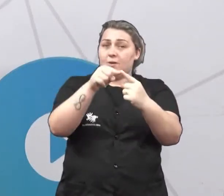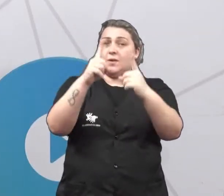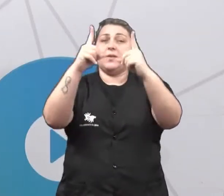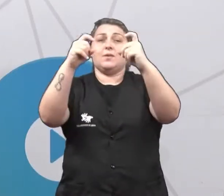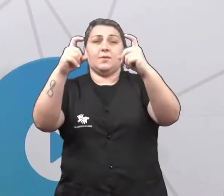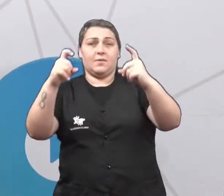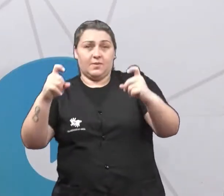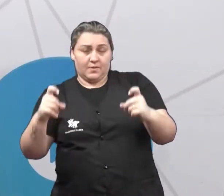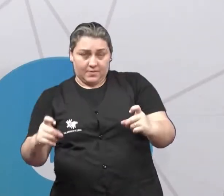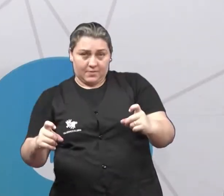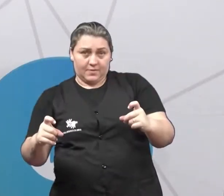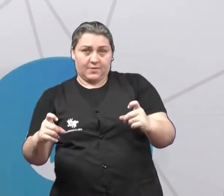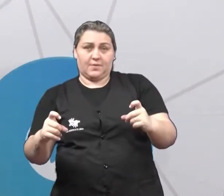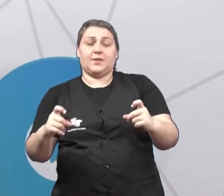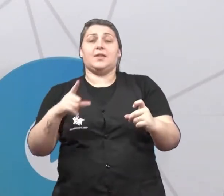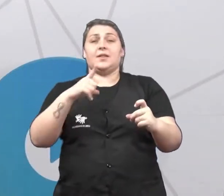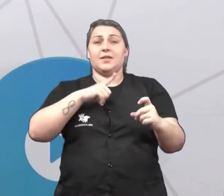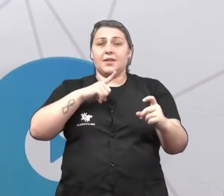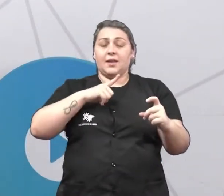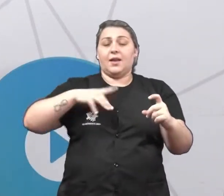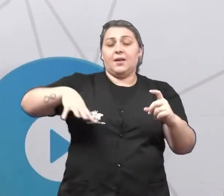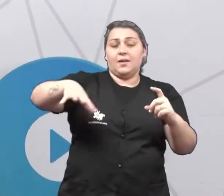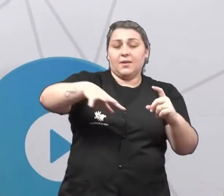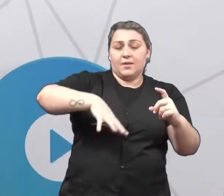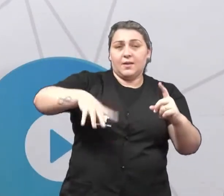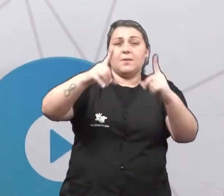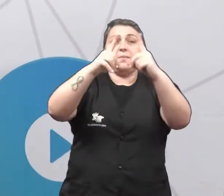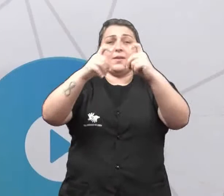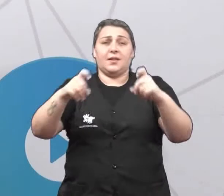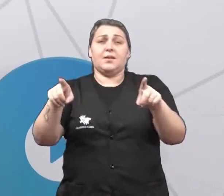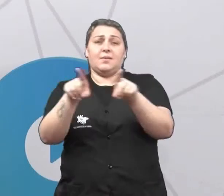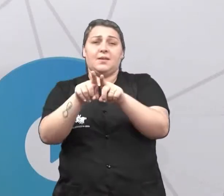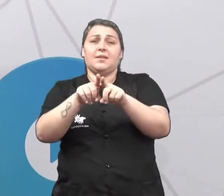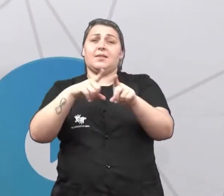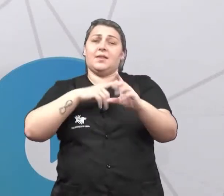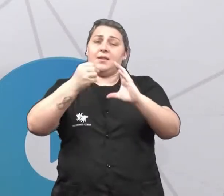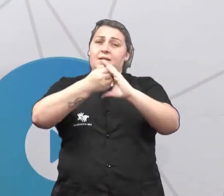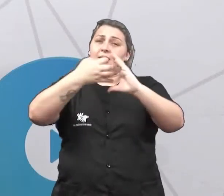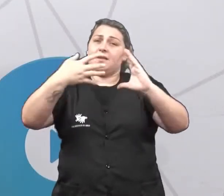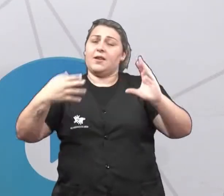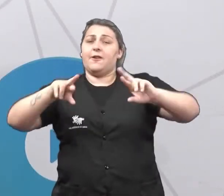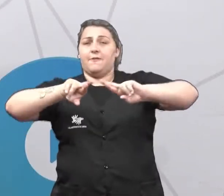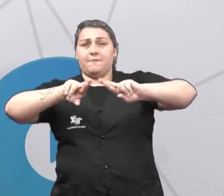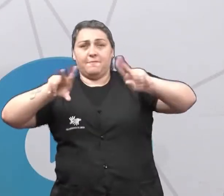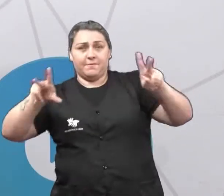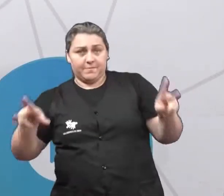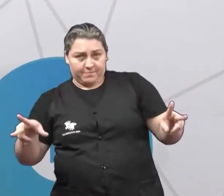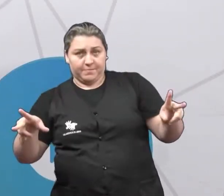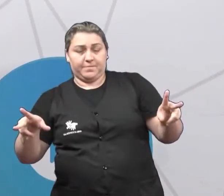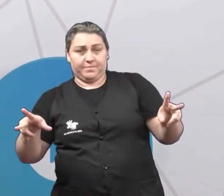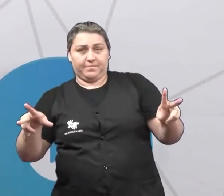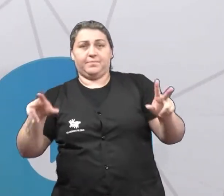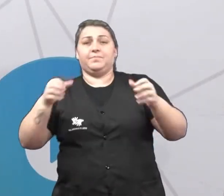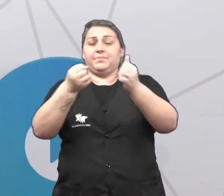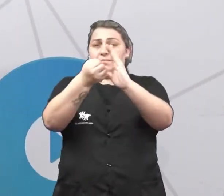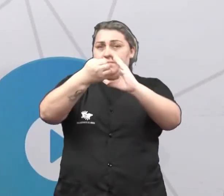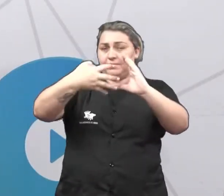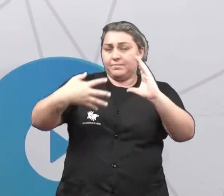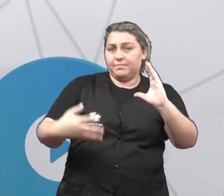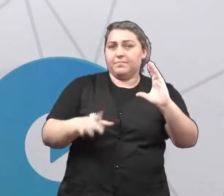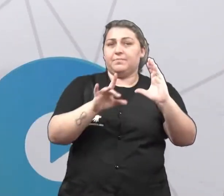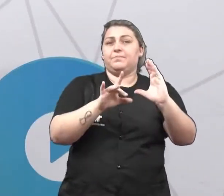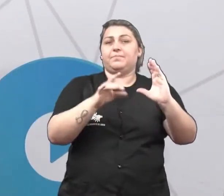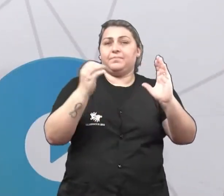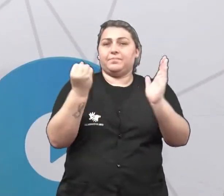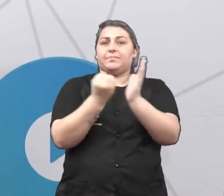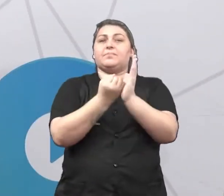específicos, que atingem públicos específicos e que também têm características distintas. Essas características é que identificam cada tipo